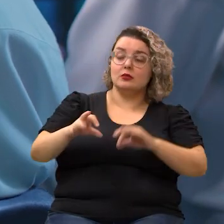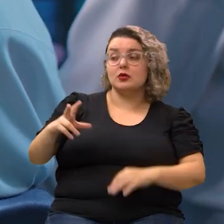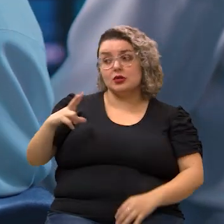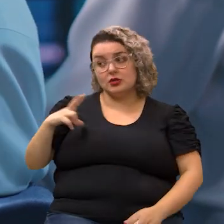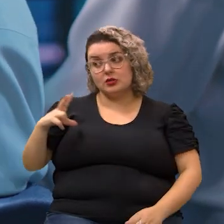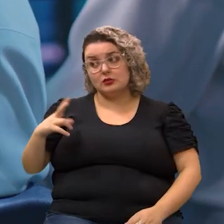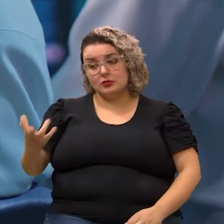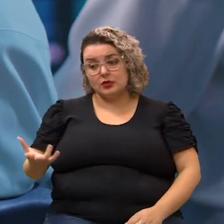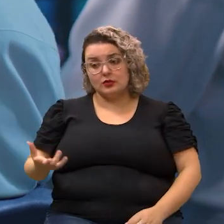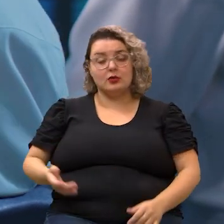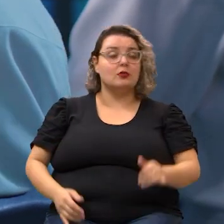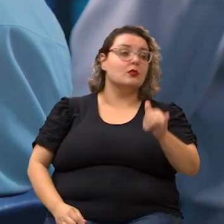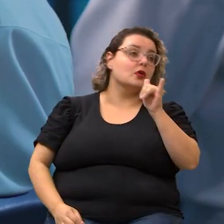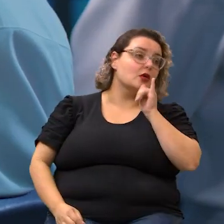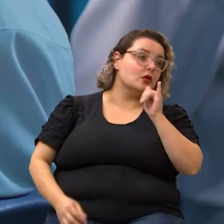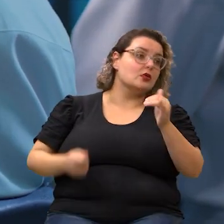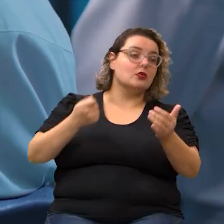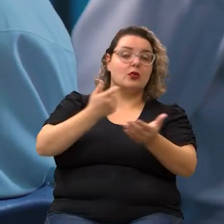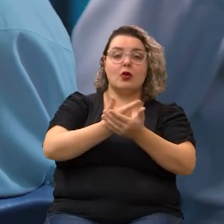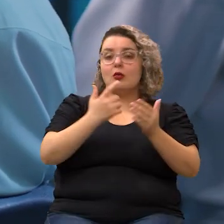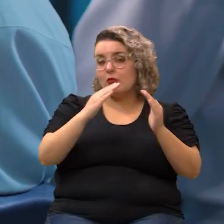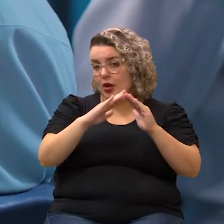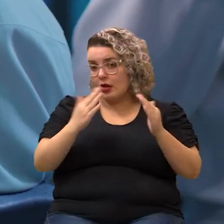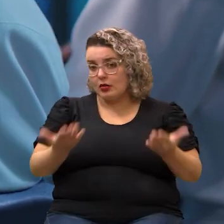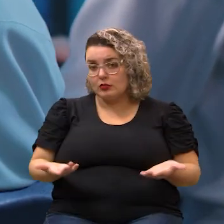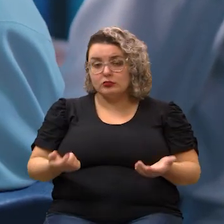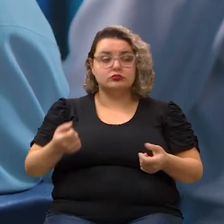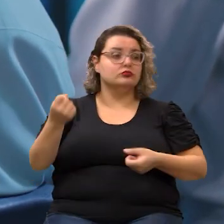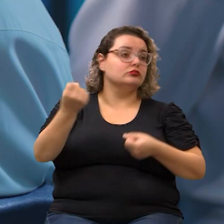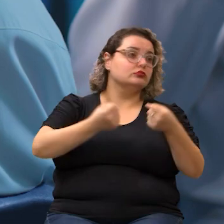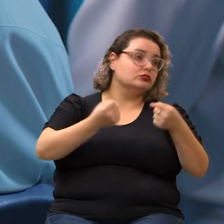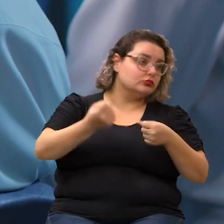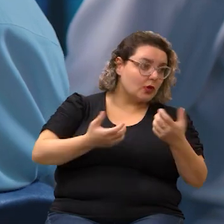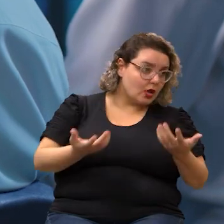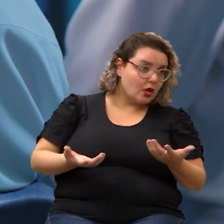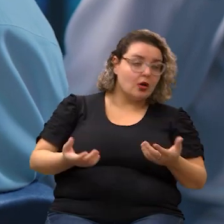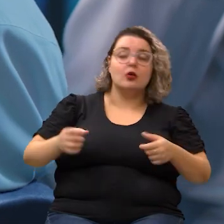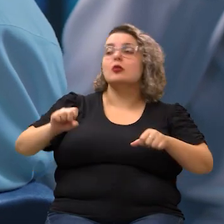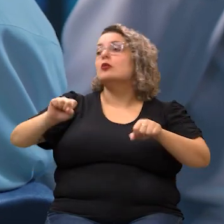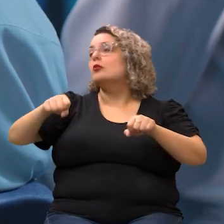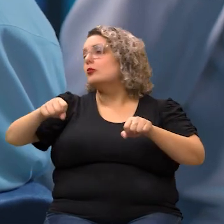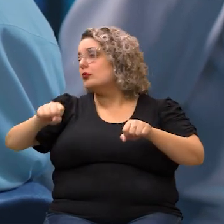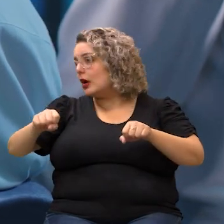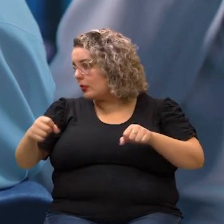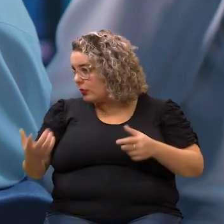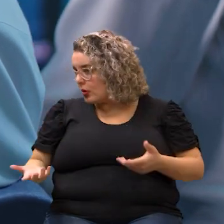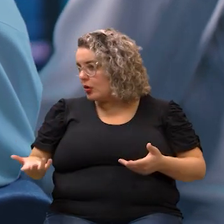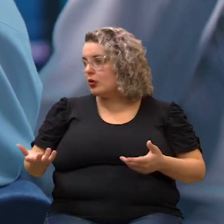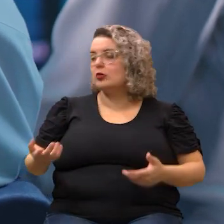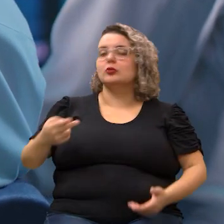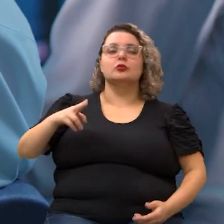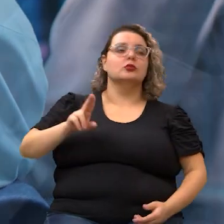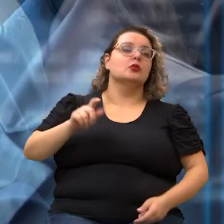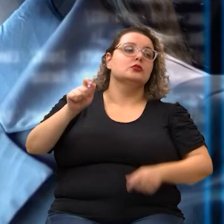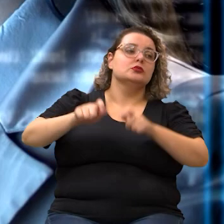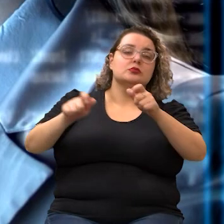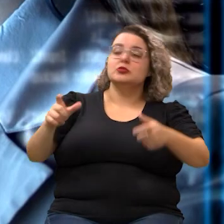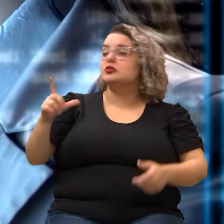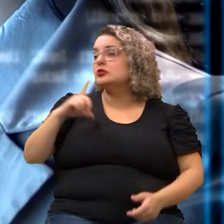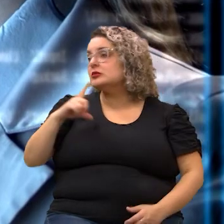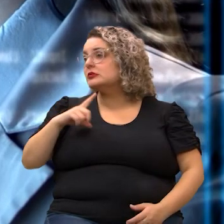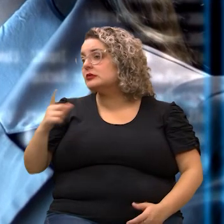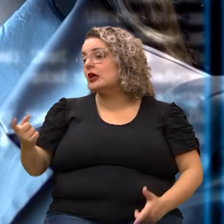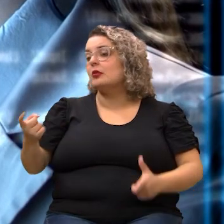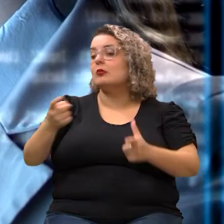projetos pessoais. Por exemplo, comprar uma casa, um carro, uma moto, ou se a pessoa